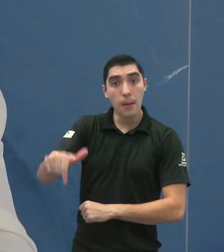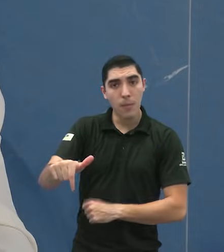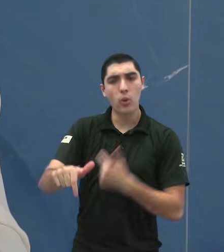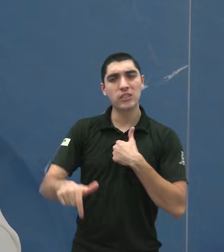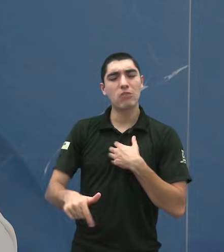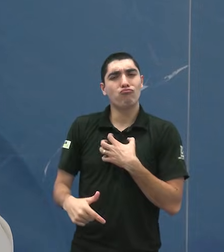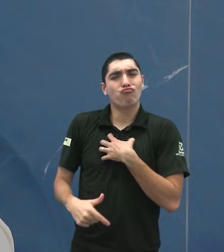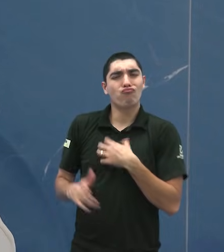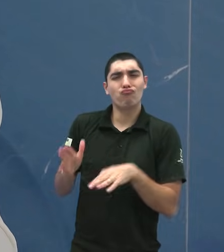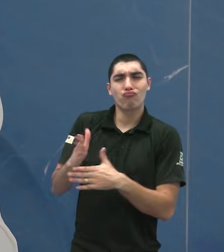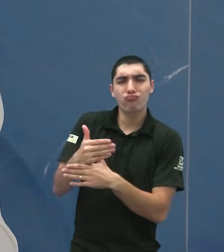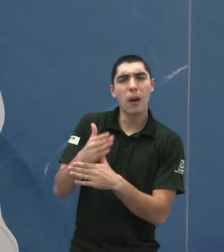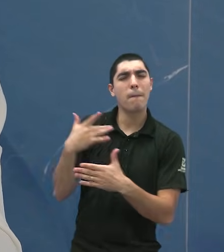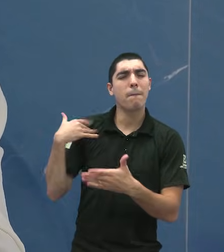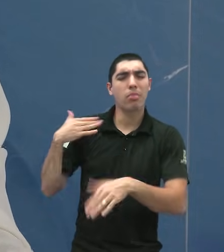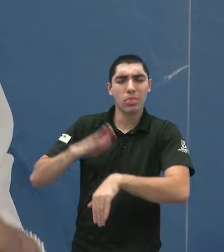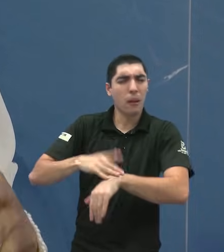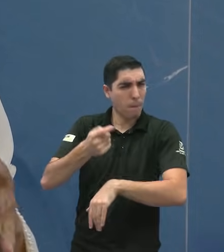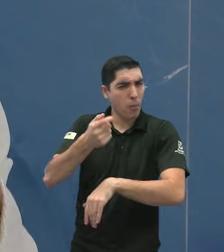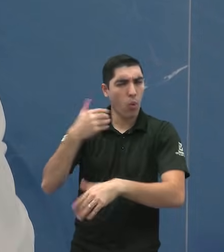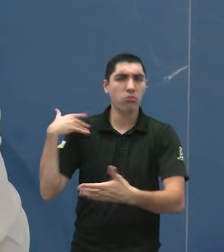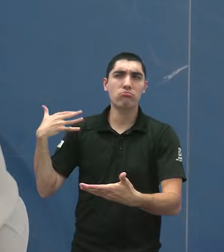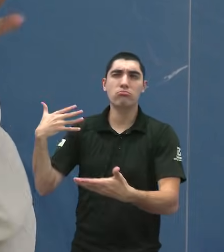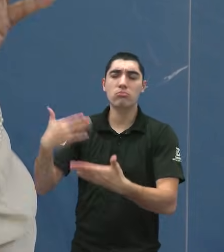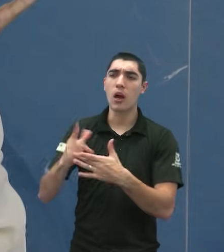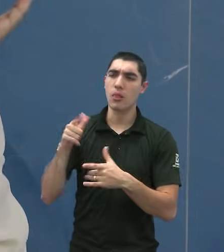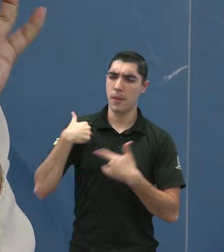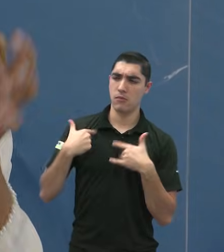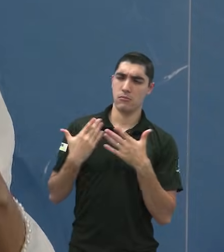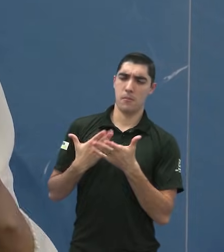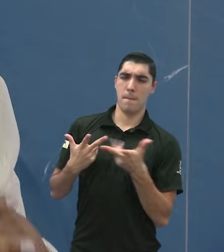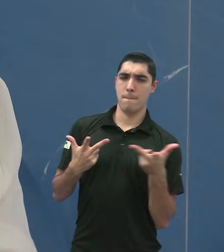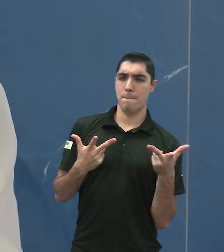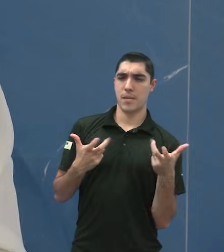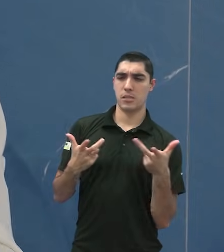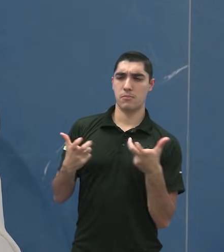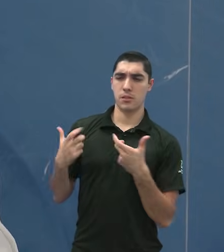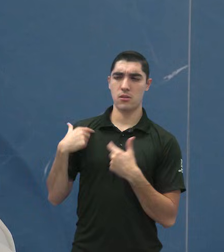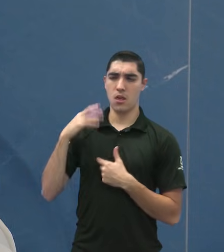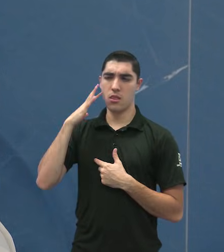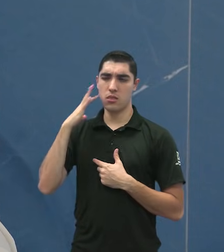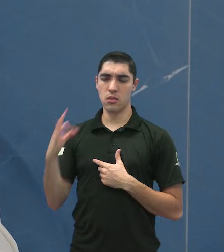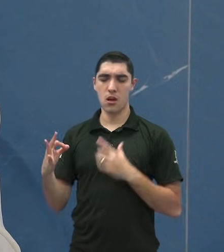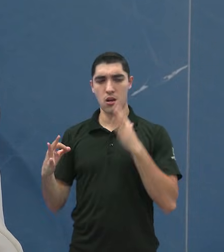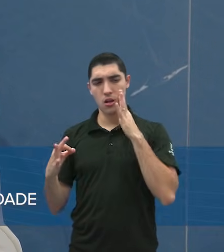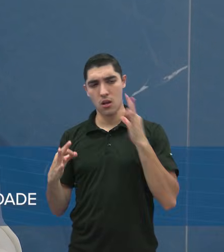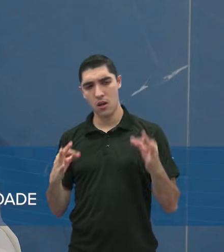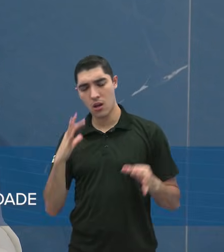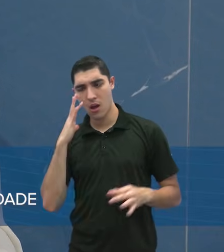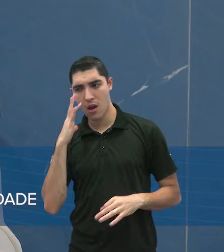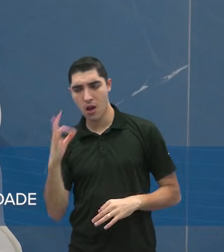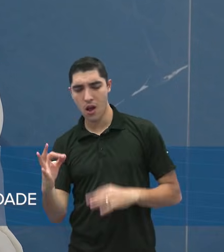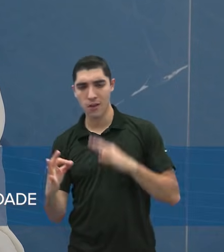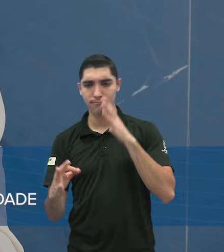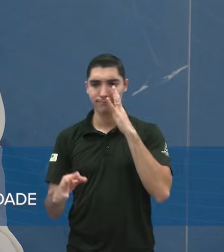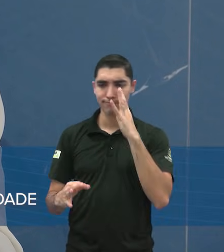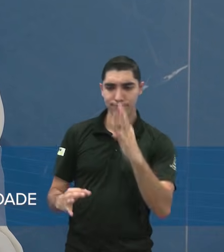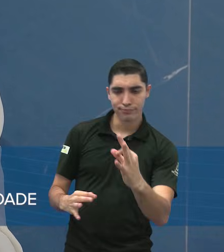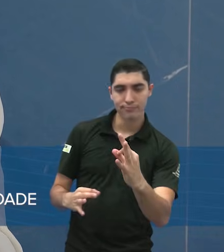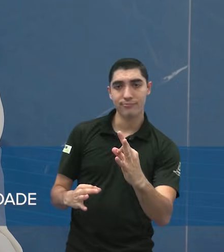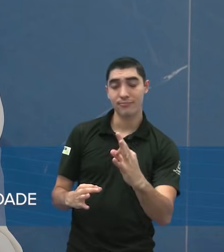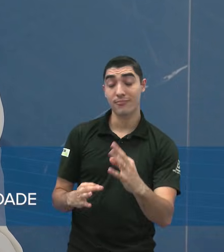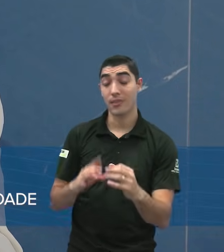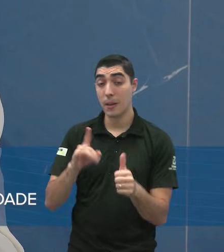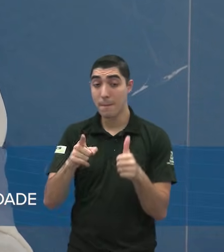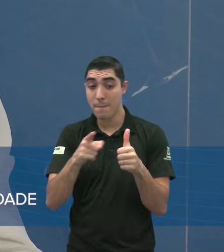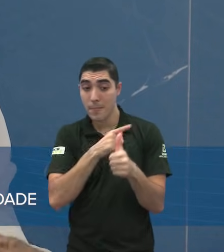bem tardiamente, há pouco tempo, e aí sim eu comecei a prestar mais atenção nas nuances, né? Eu acho que a primeira questão